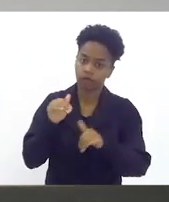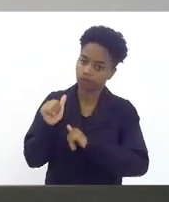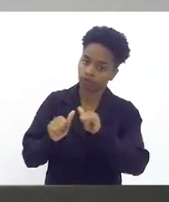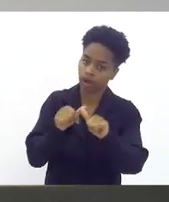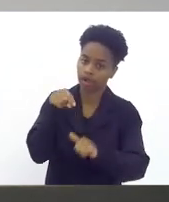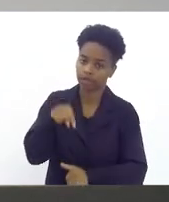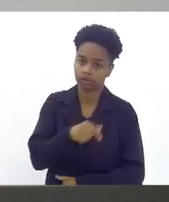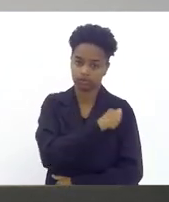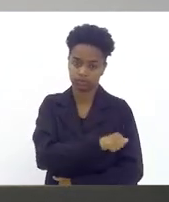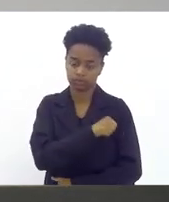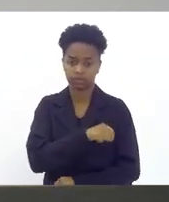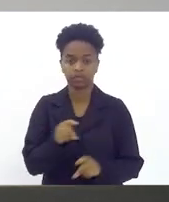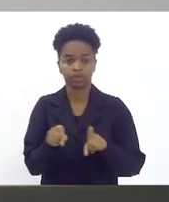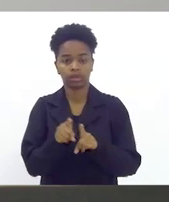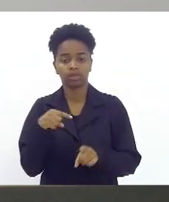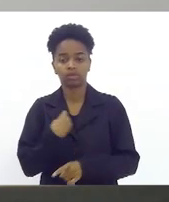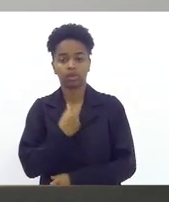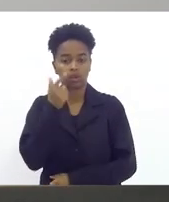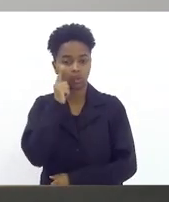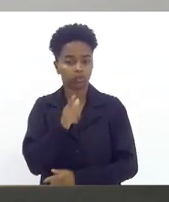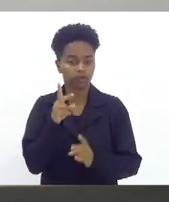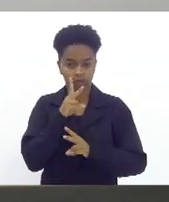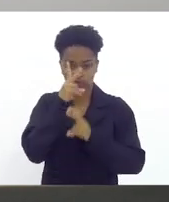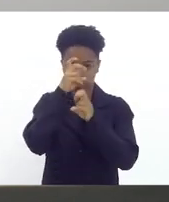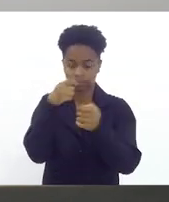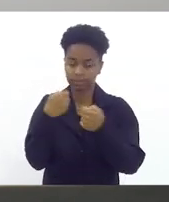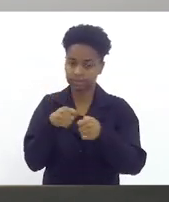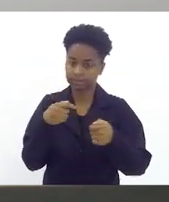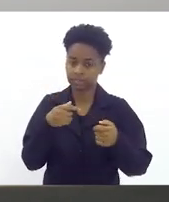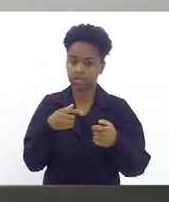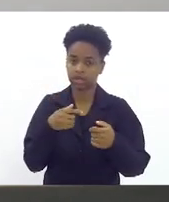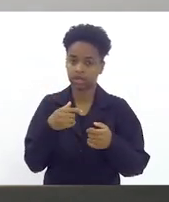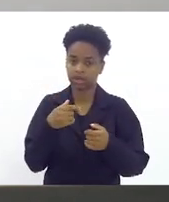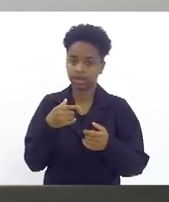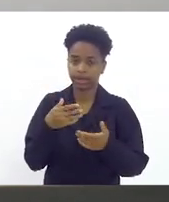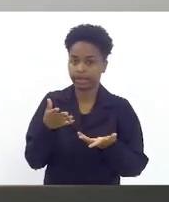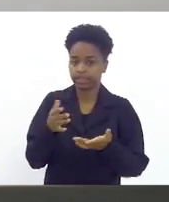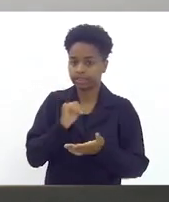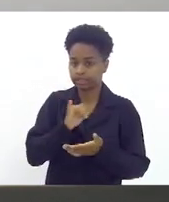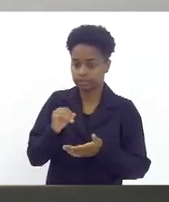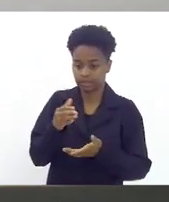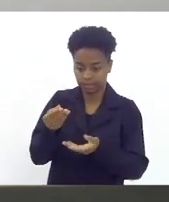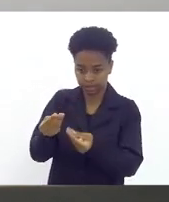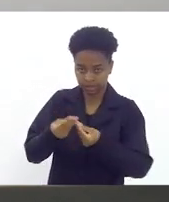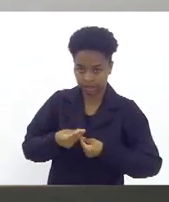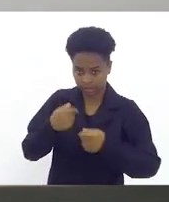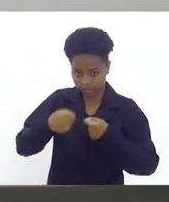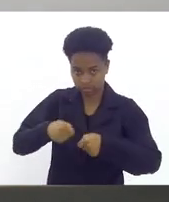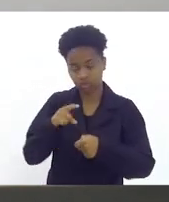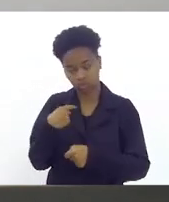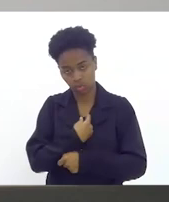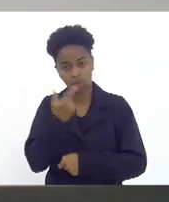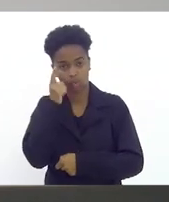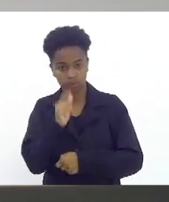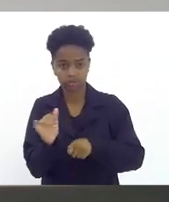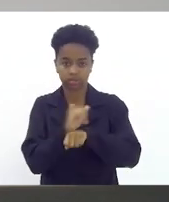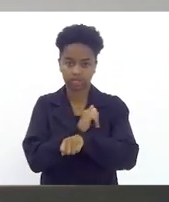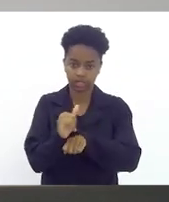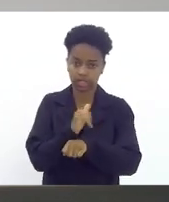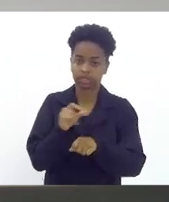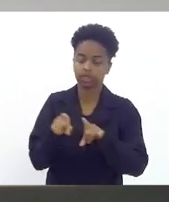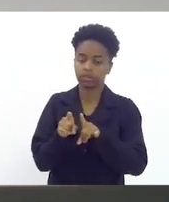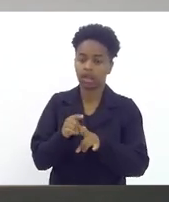Estado Mas para que a gente consiga fortalecer a gente precisa ter demanda Então a partir do momento que a gente tem programas estratégias e investimento público